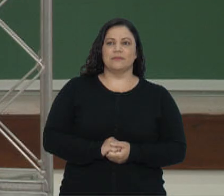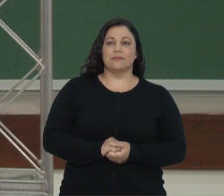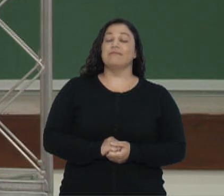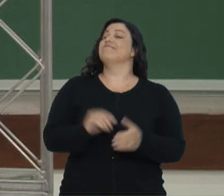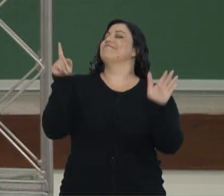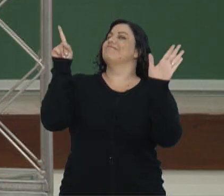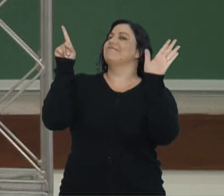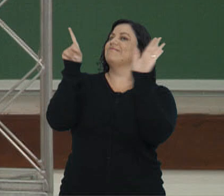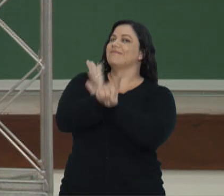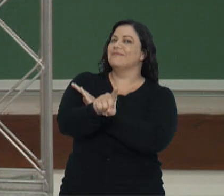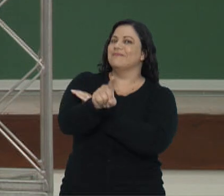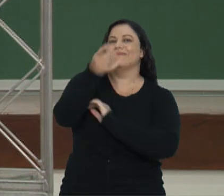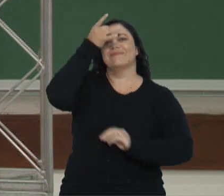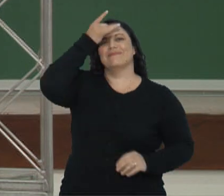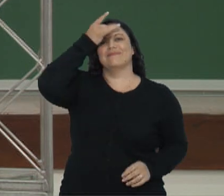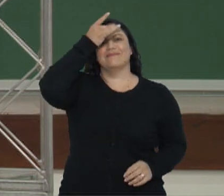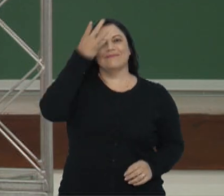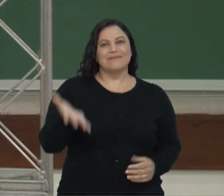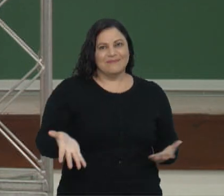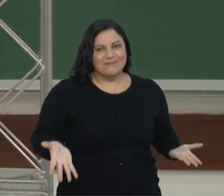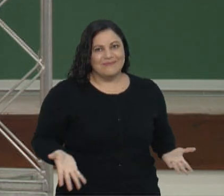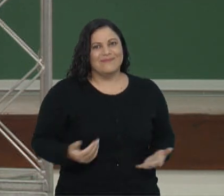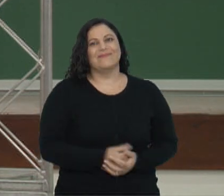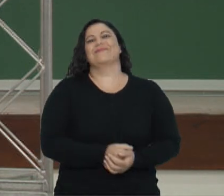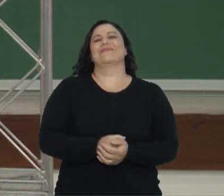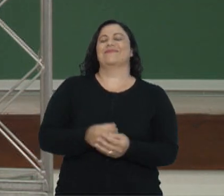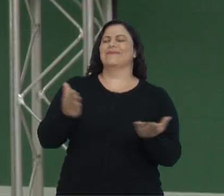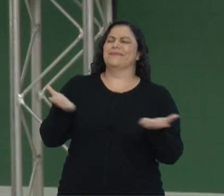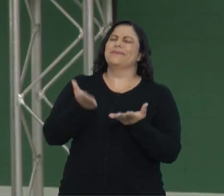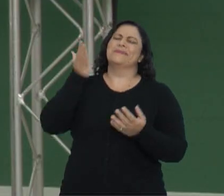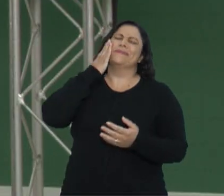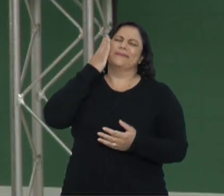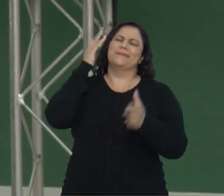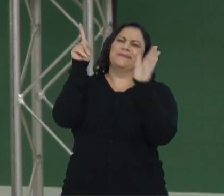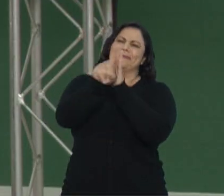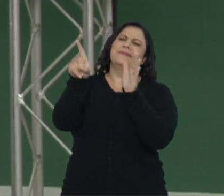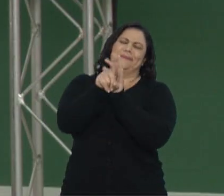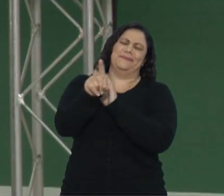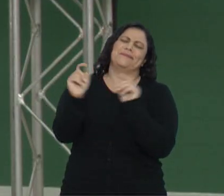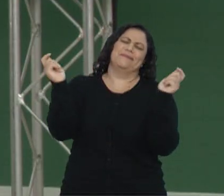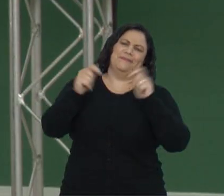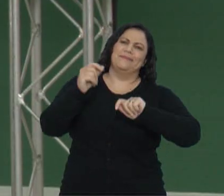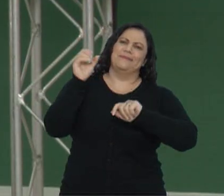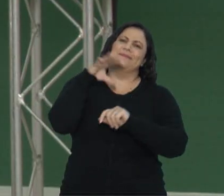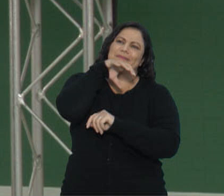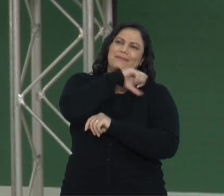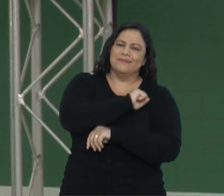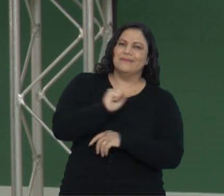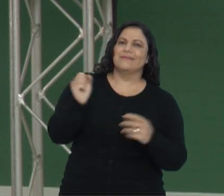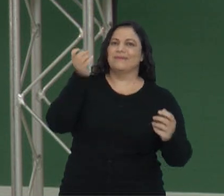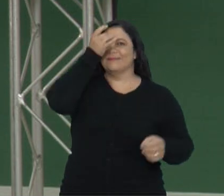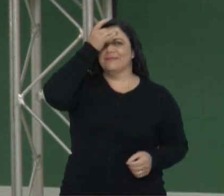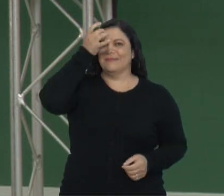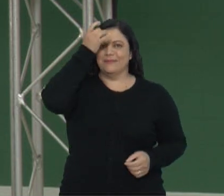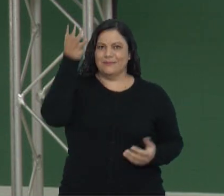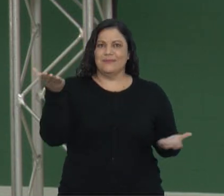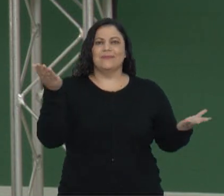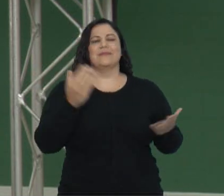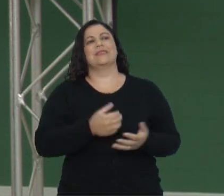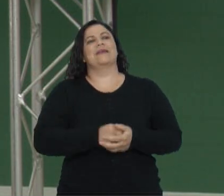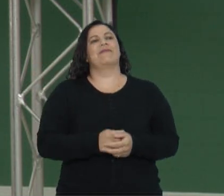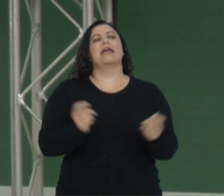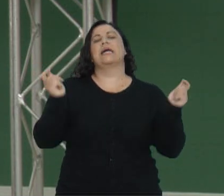Testezinho fácil esse, de novo, quando é teste é fácil, a gente sabe, botou teste é fácil, o quiz um pouquinho mais difícil, e os de texto e as análises são